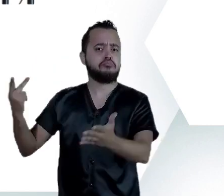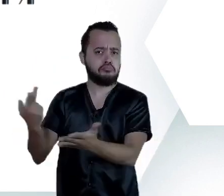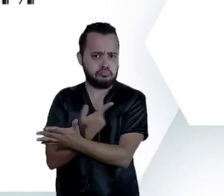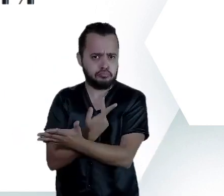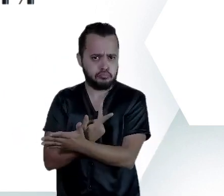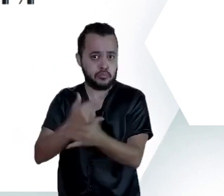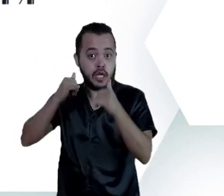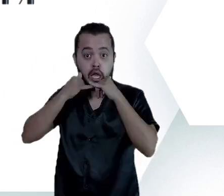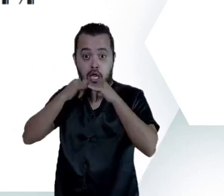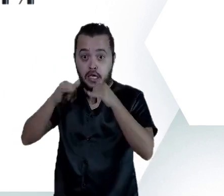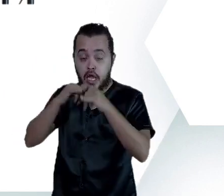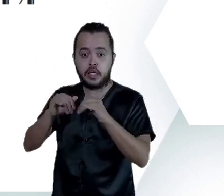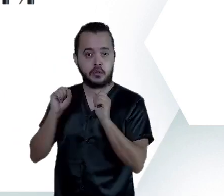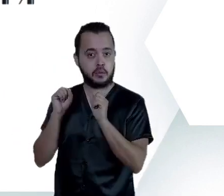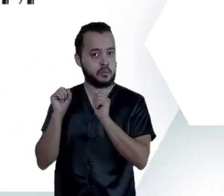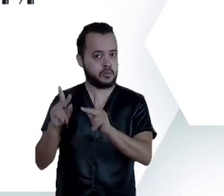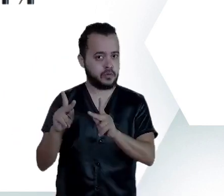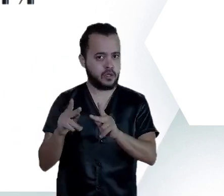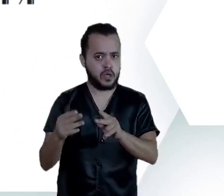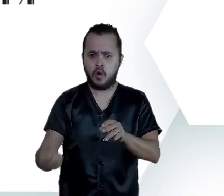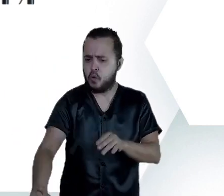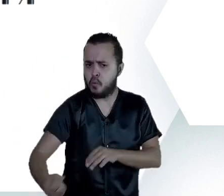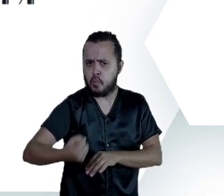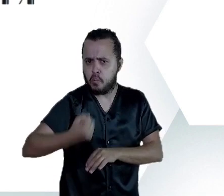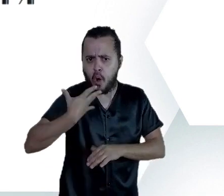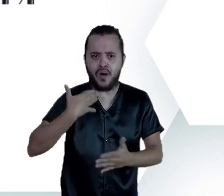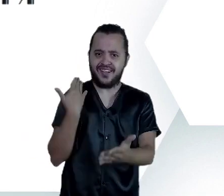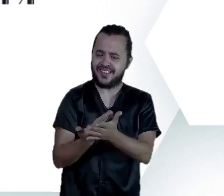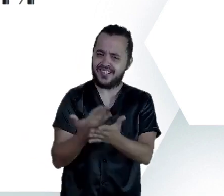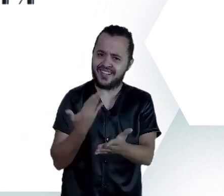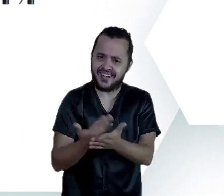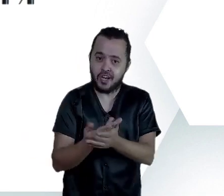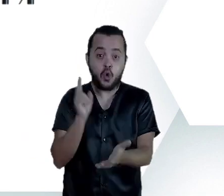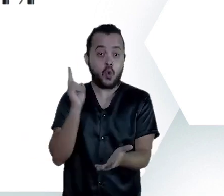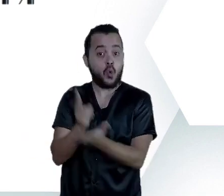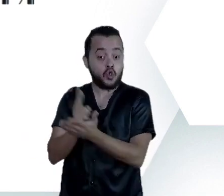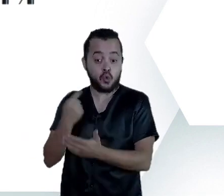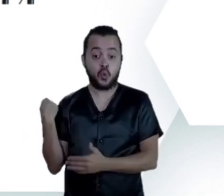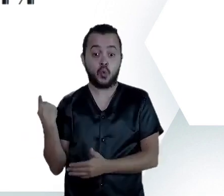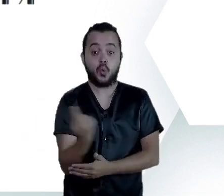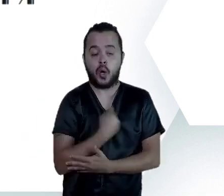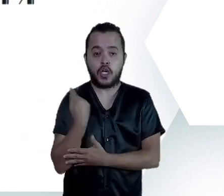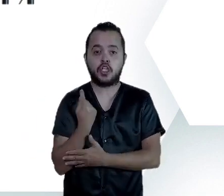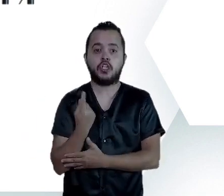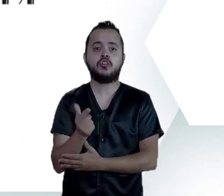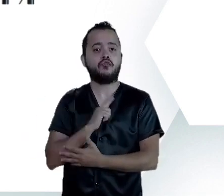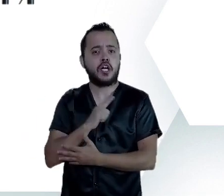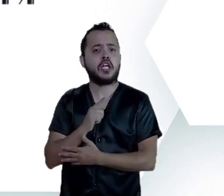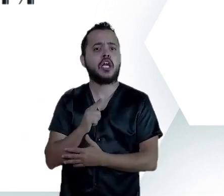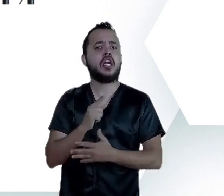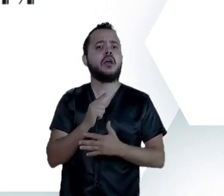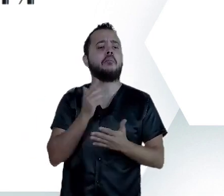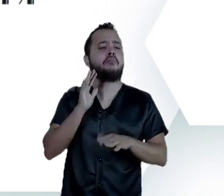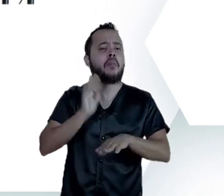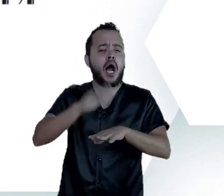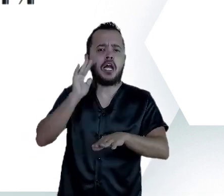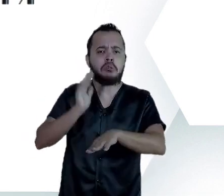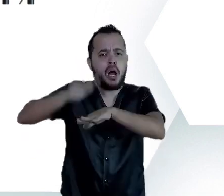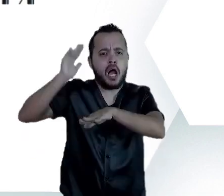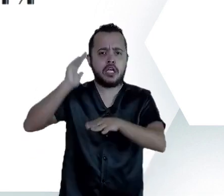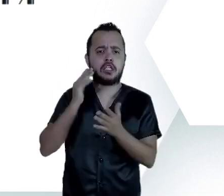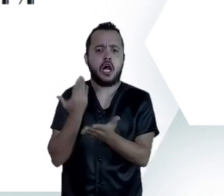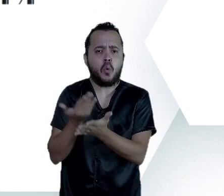área da elétrica. Beleza? Bons estudos para vocês, continue aqui conosco, logo logo vai ter mais conhecimento, mais